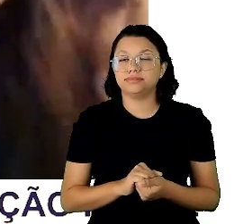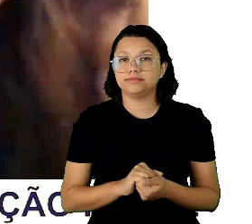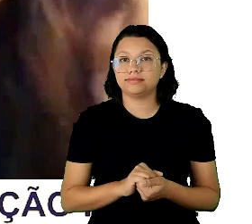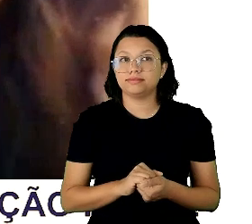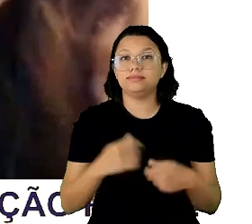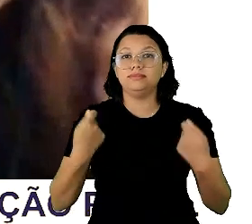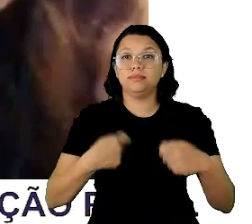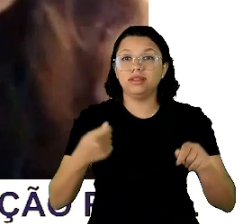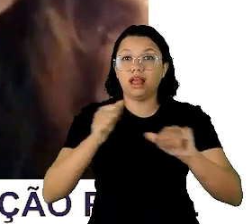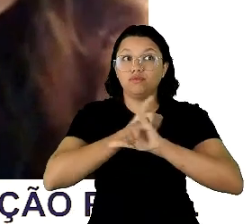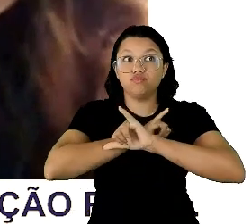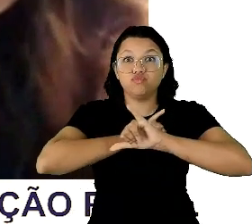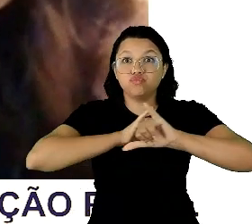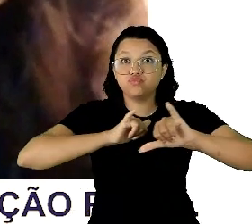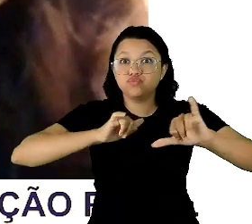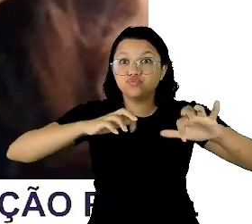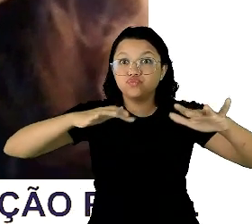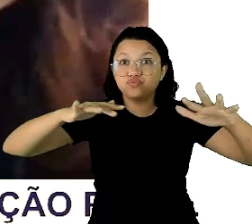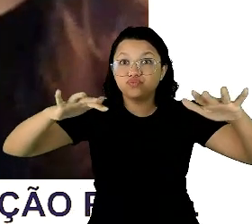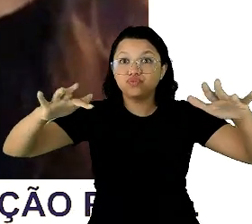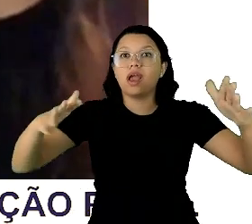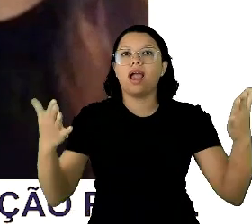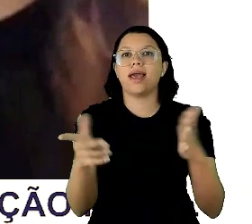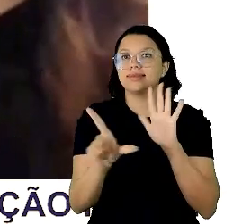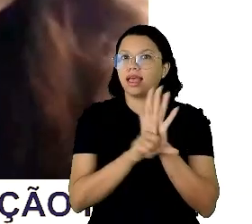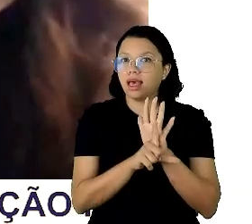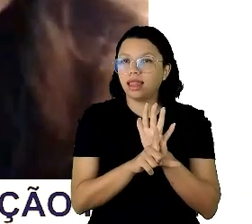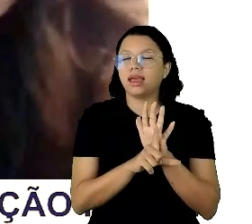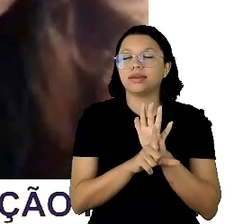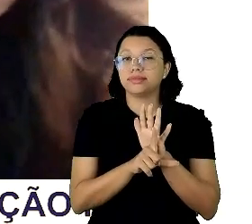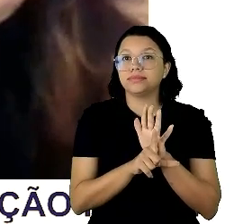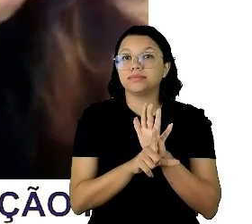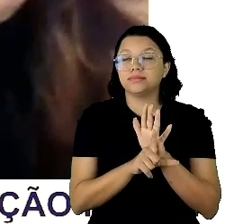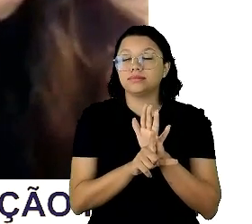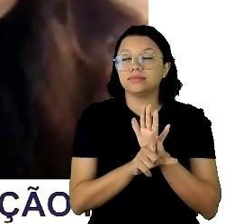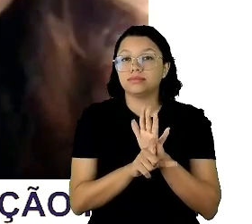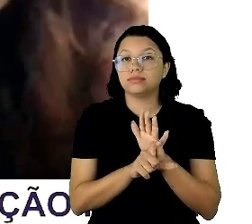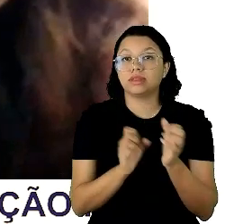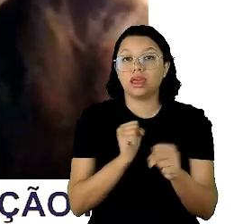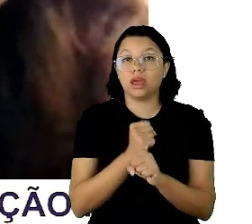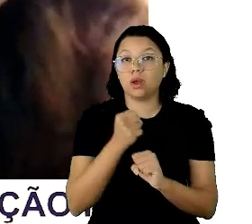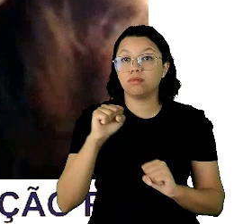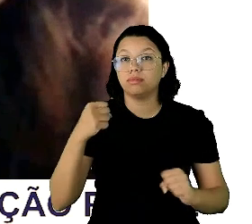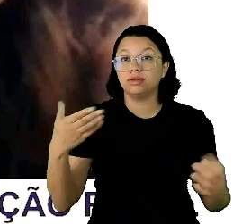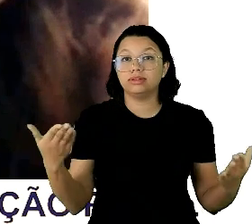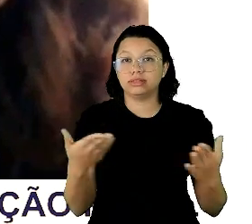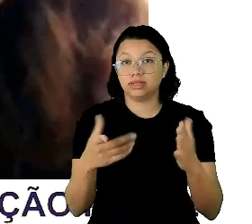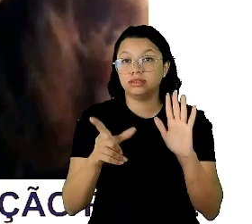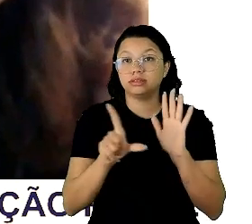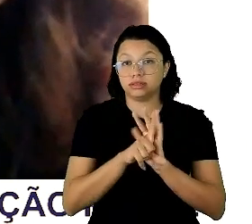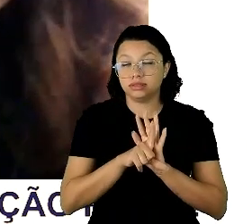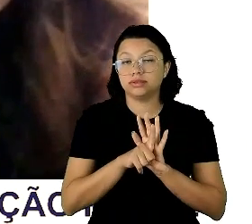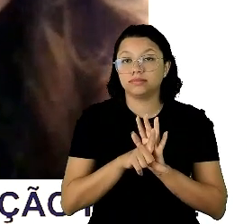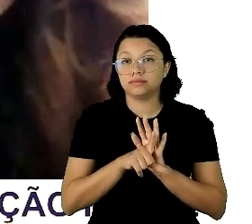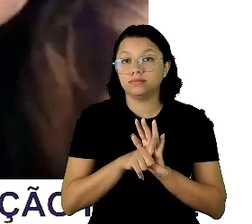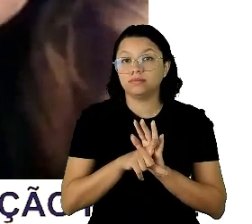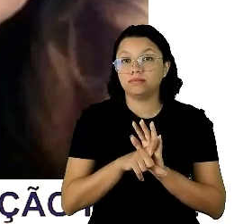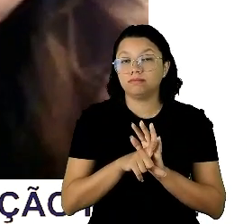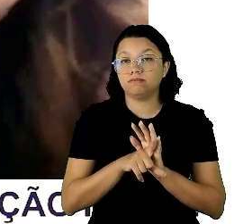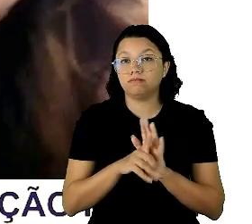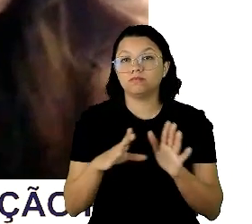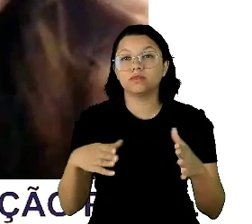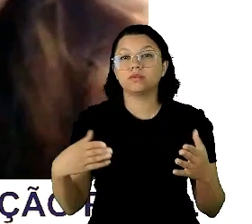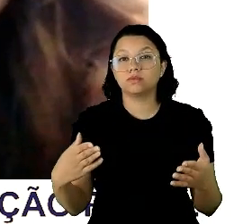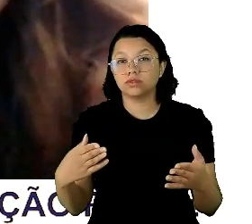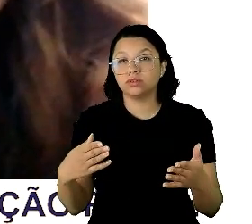divulgar cada vez mais essa lei penal, ampliar essa lei penal. Na hora que for